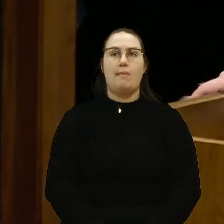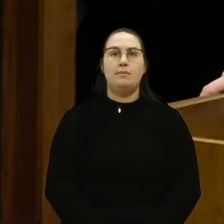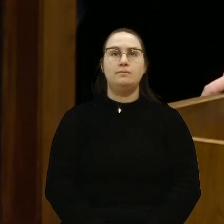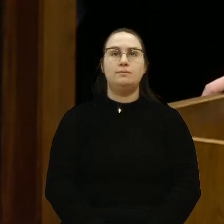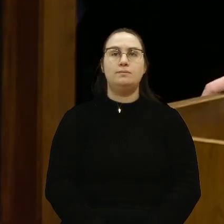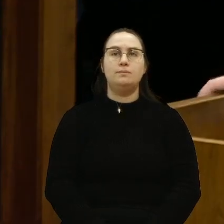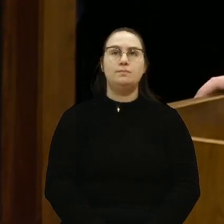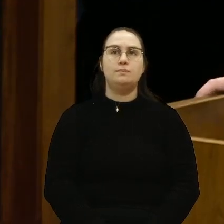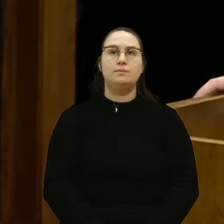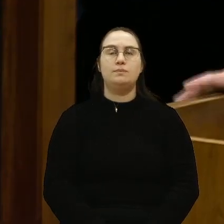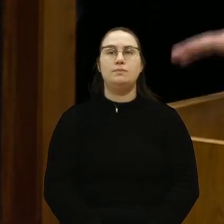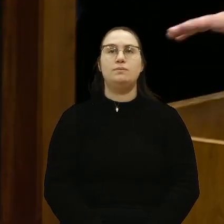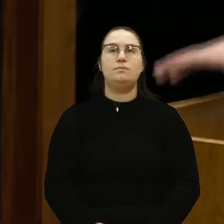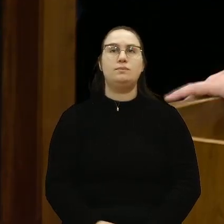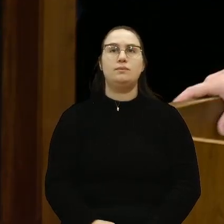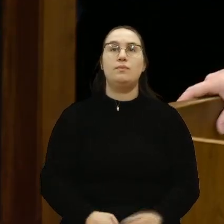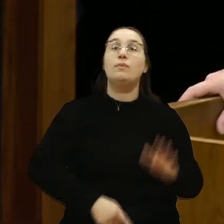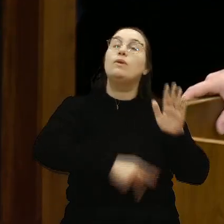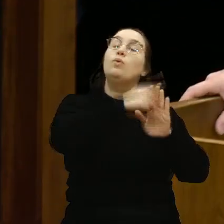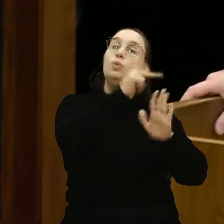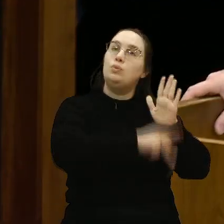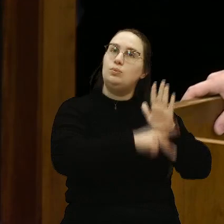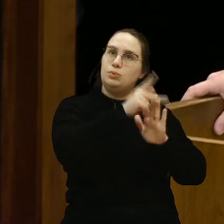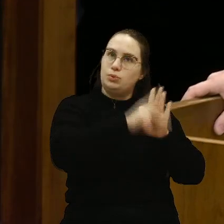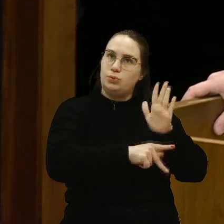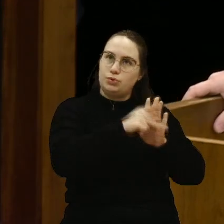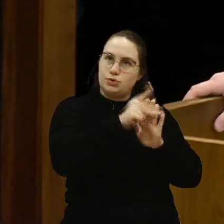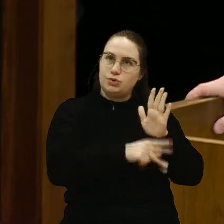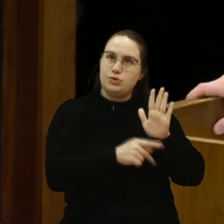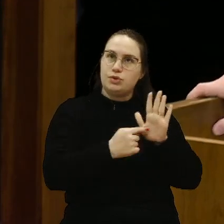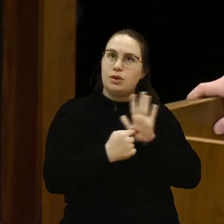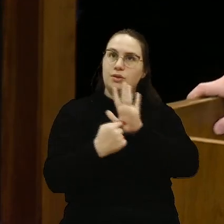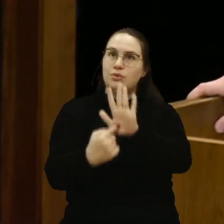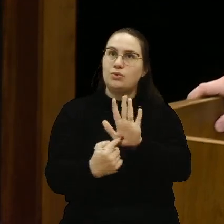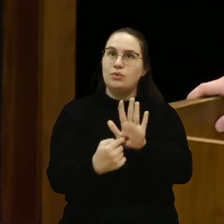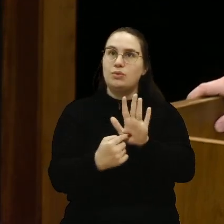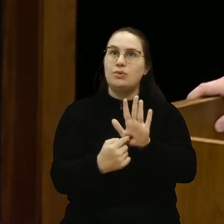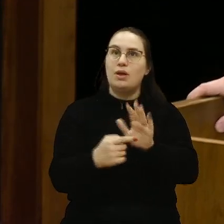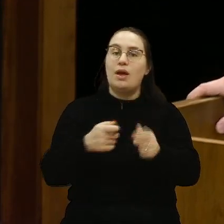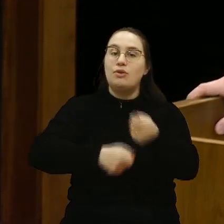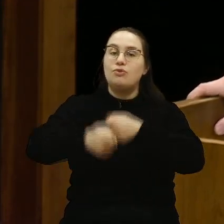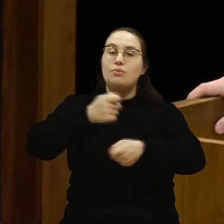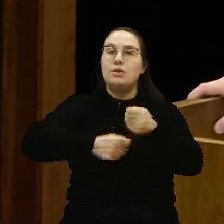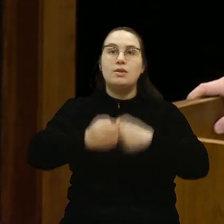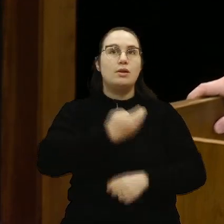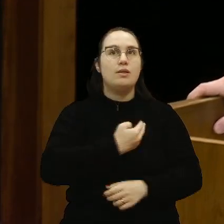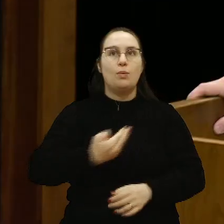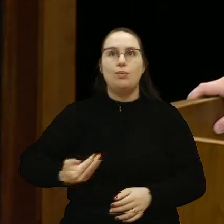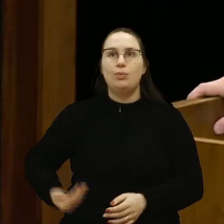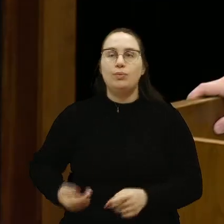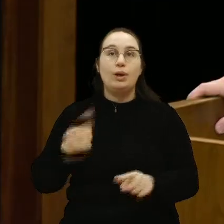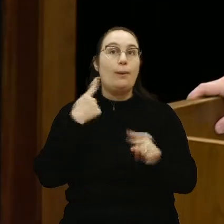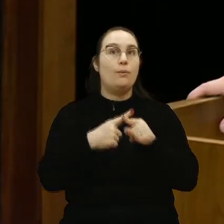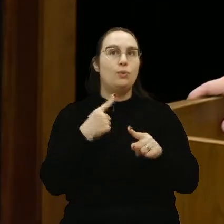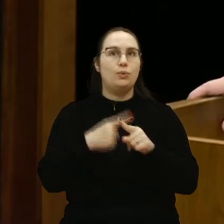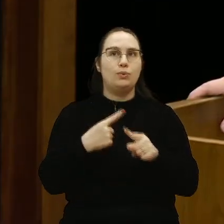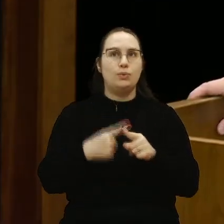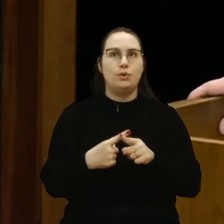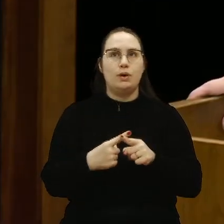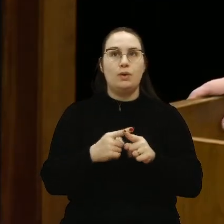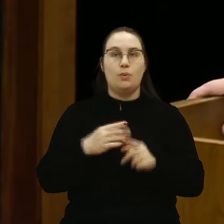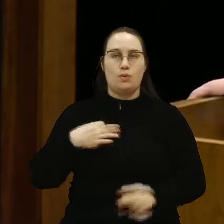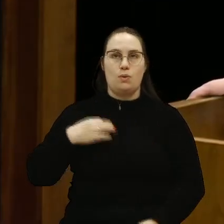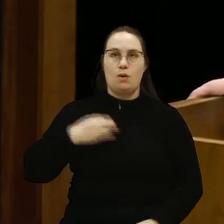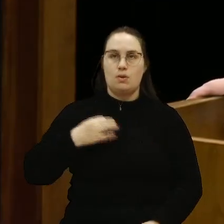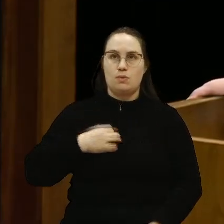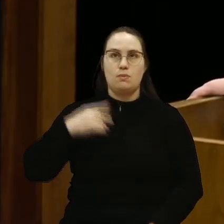O projeto prestigia a eficiência da administração pública, porque, infelizmente, o que nós vimos aqui, quando eu assumi de vereador,